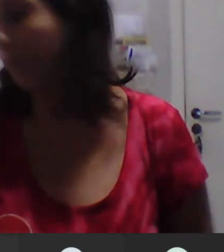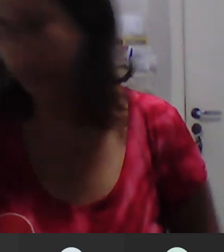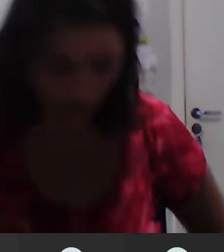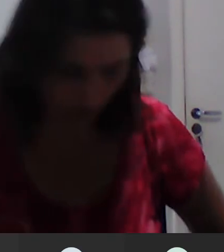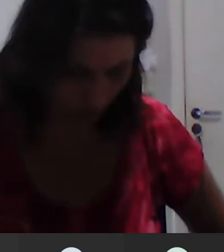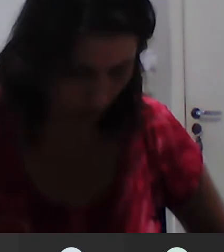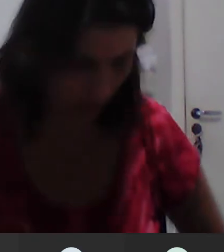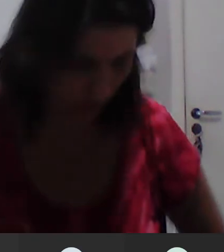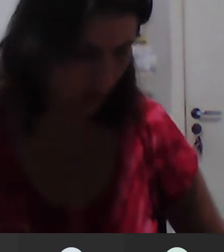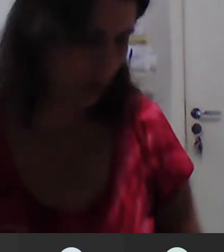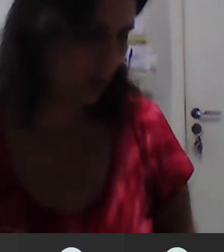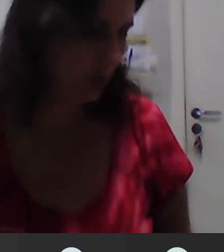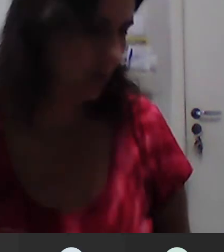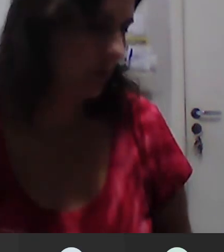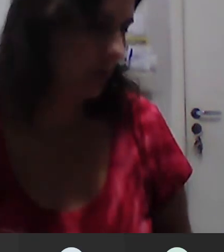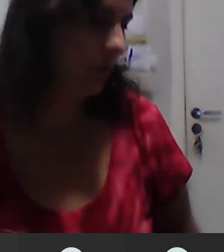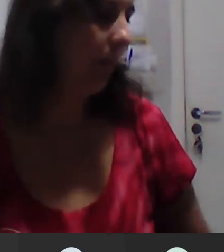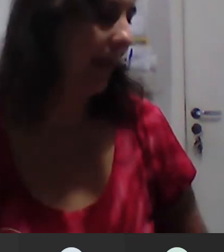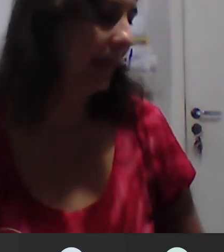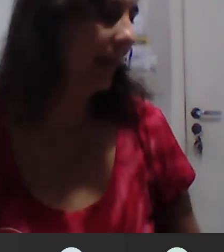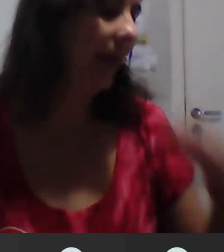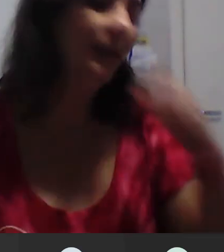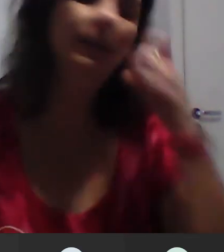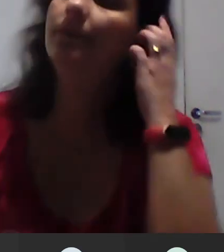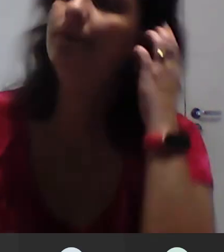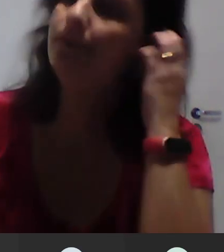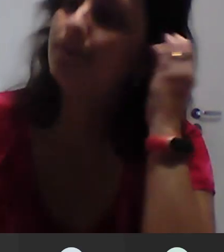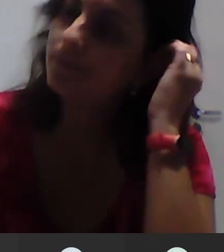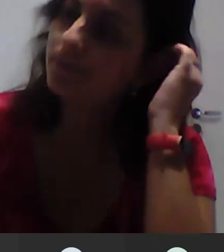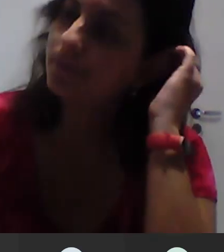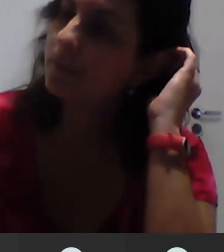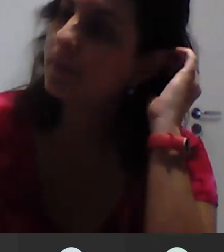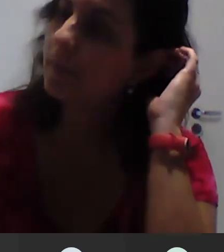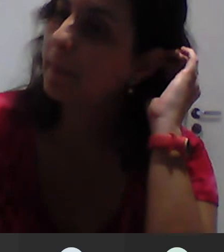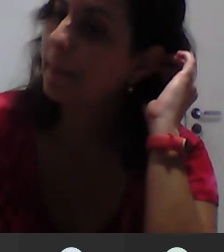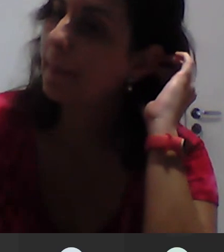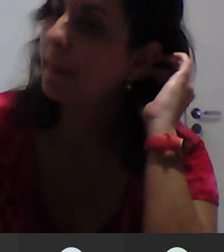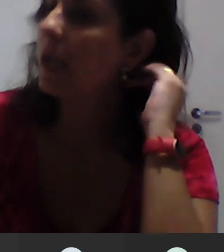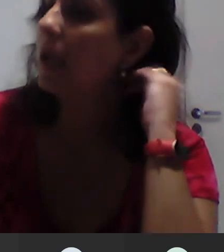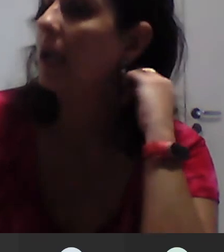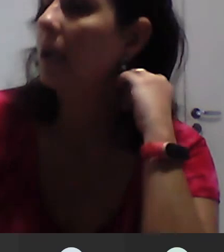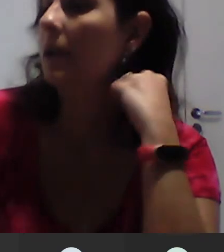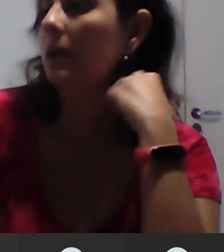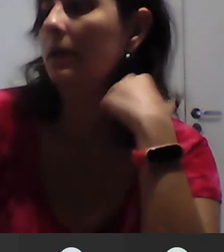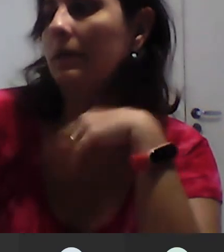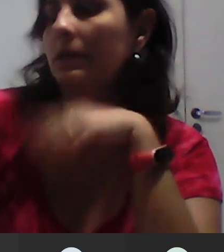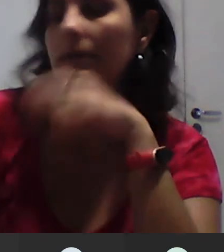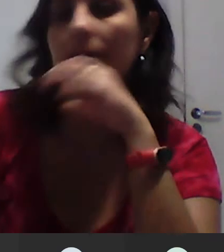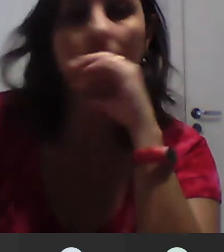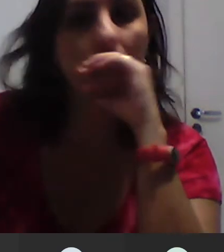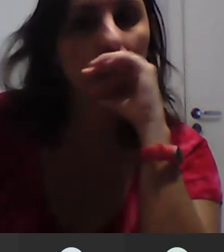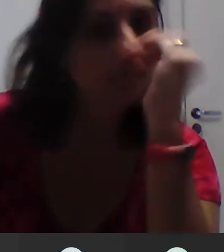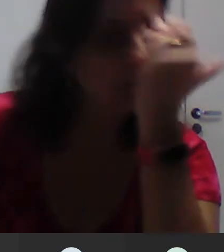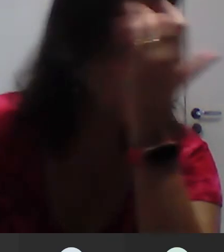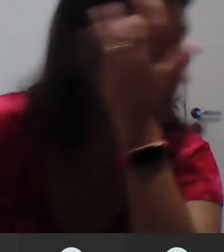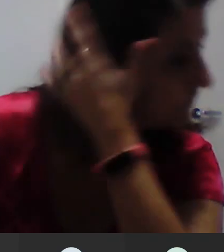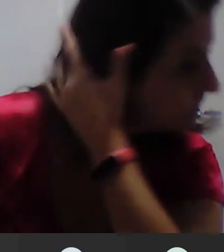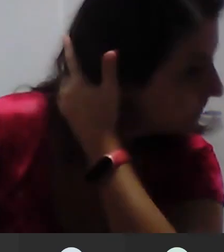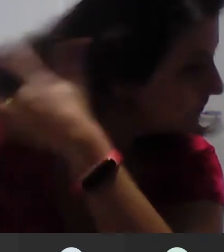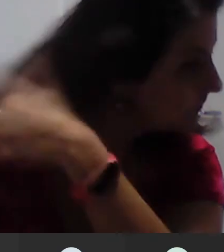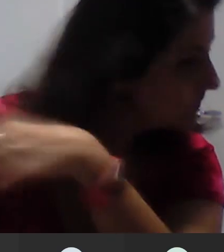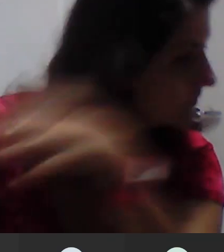porque o nosso organismo ele está preparado para digerir as gorduras com conformação cis. Então, tudo que